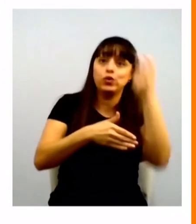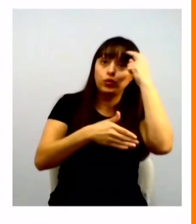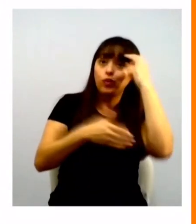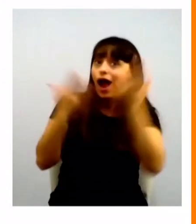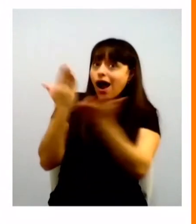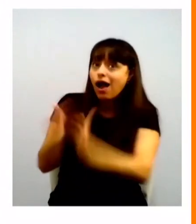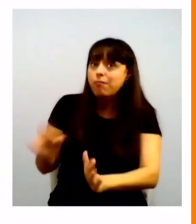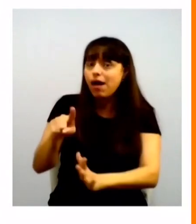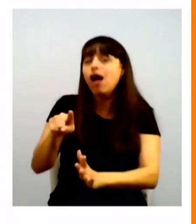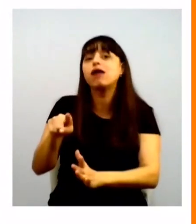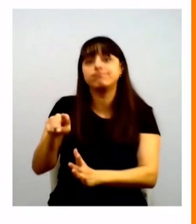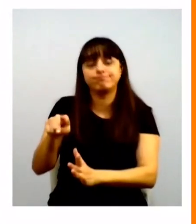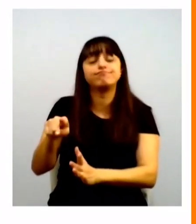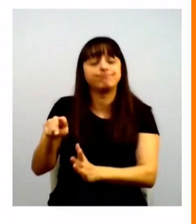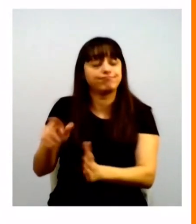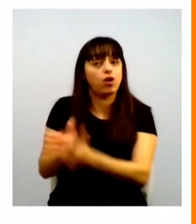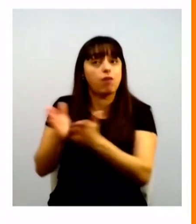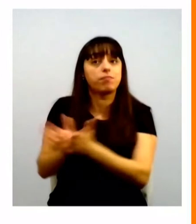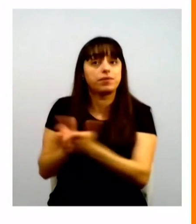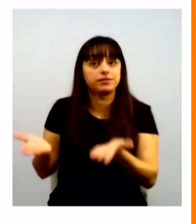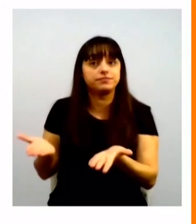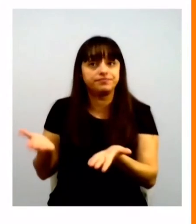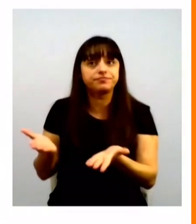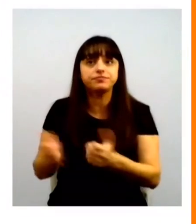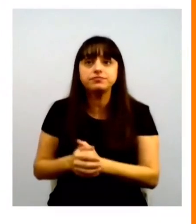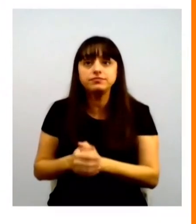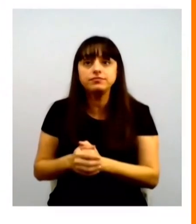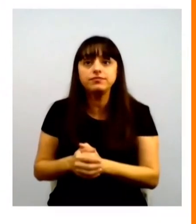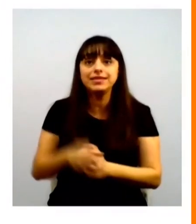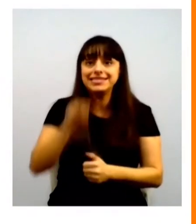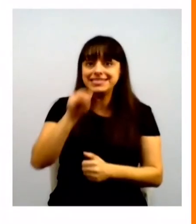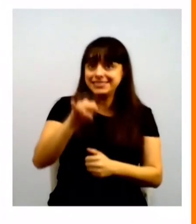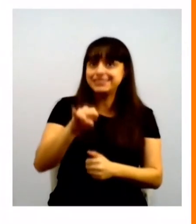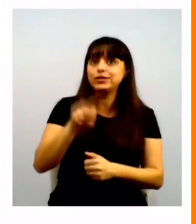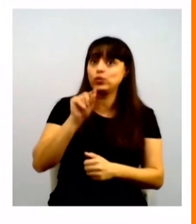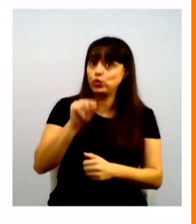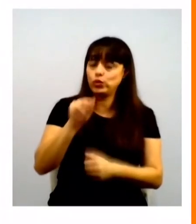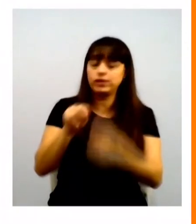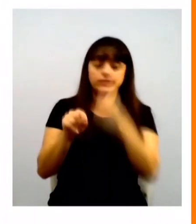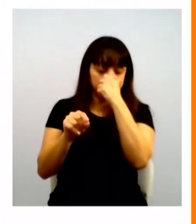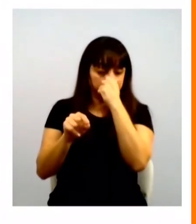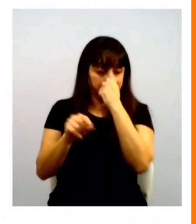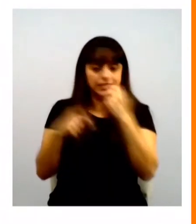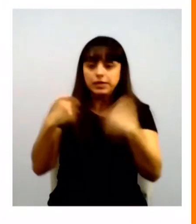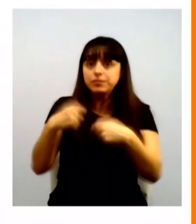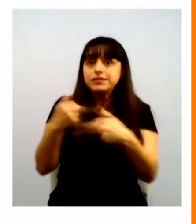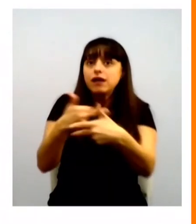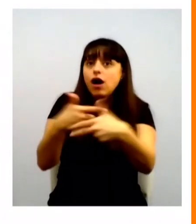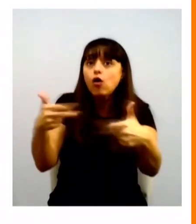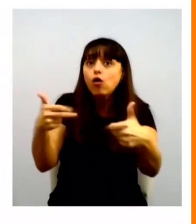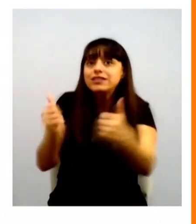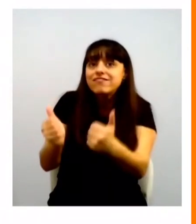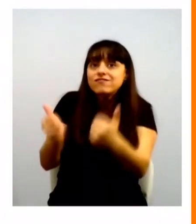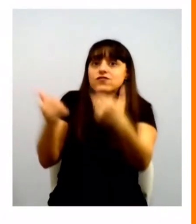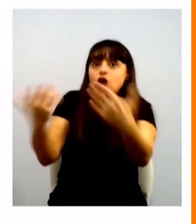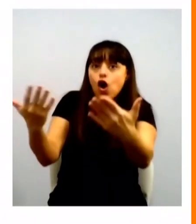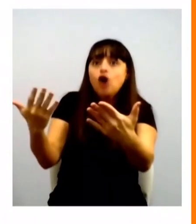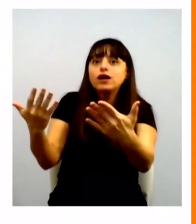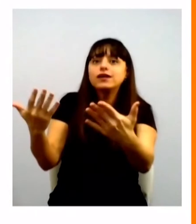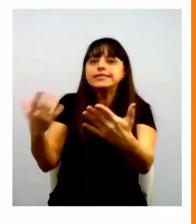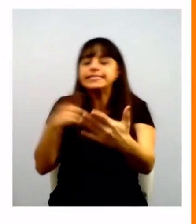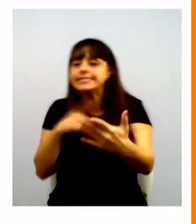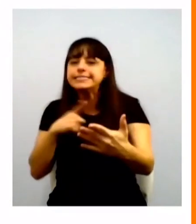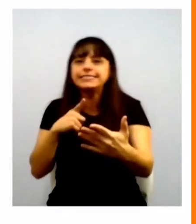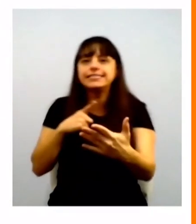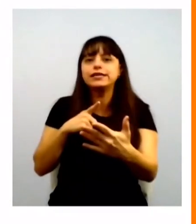elementos, um elemento mais externo são que se tiveram condições se reduciera o contexto